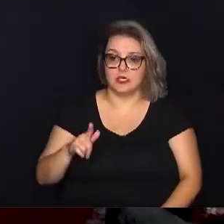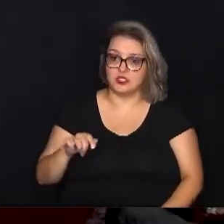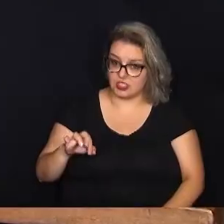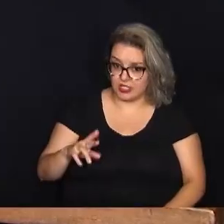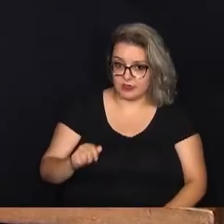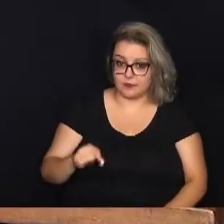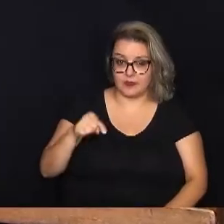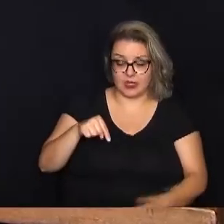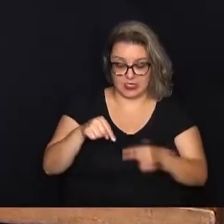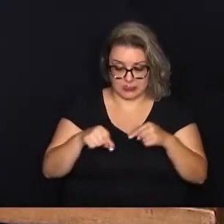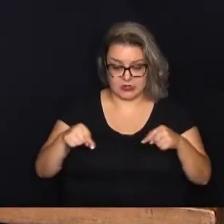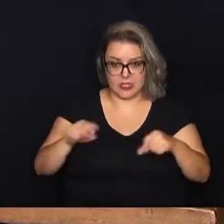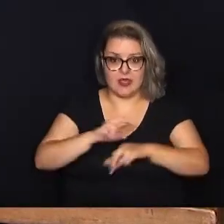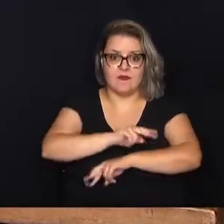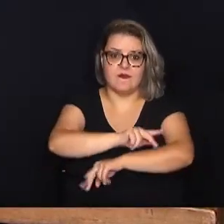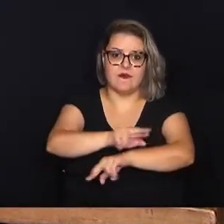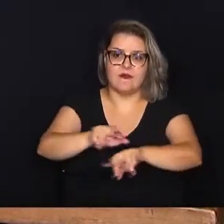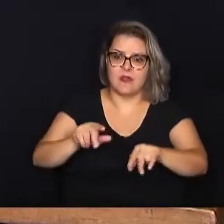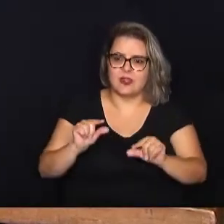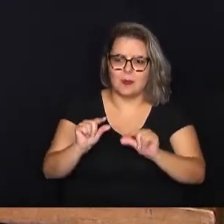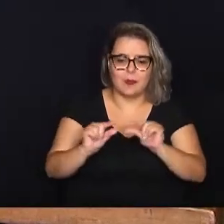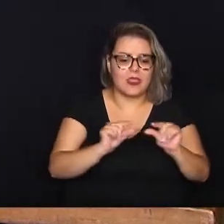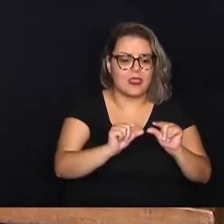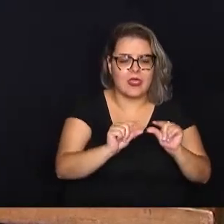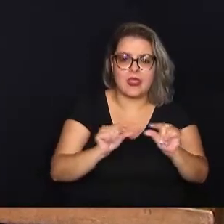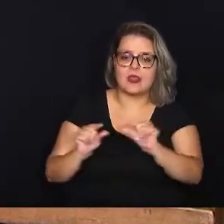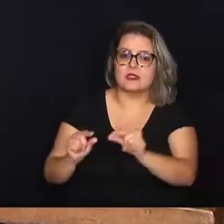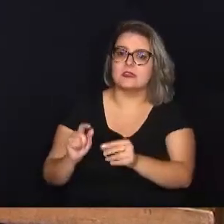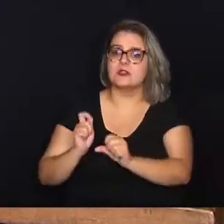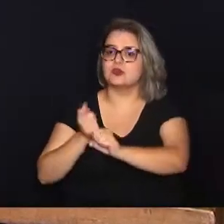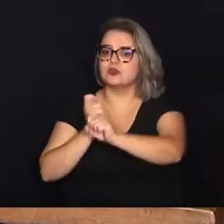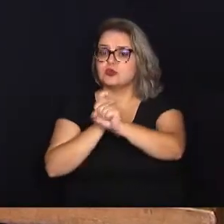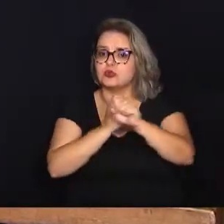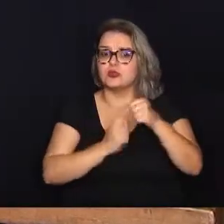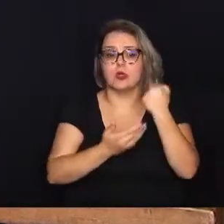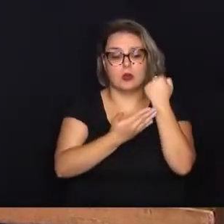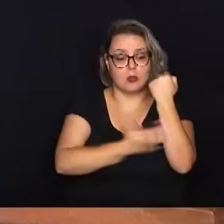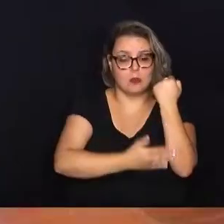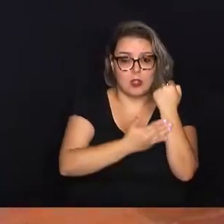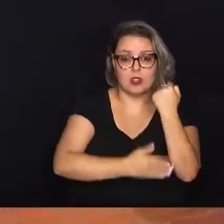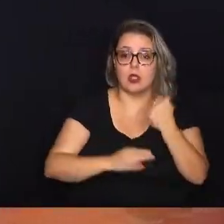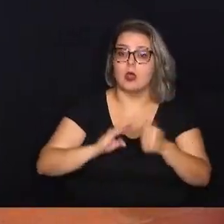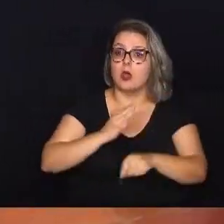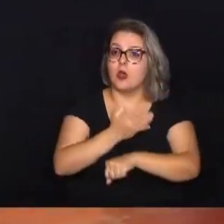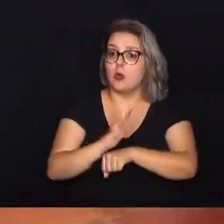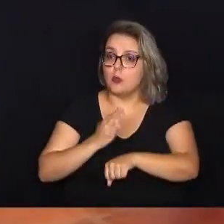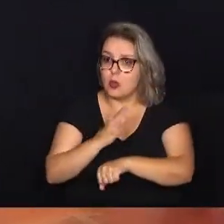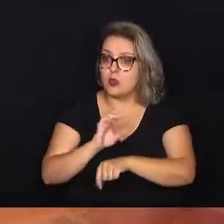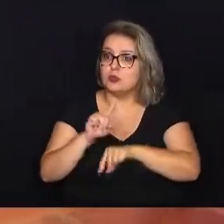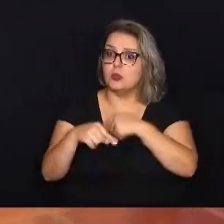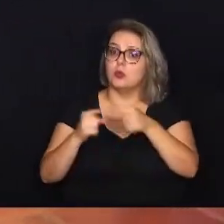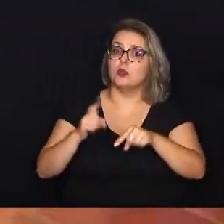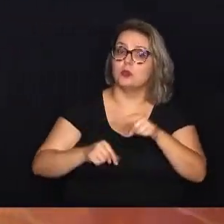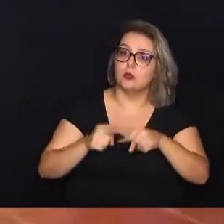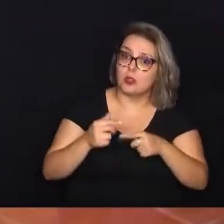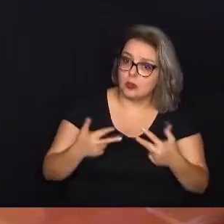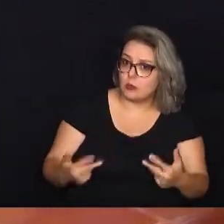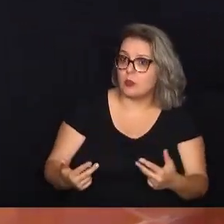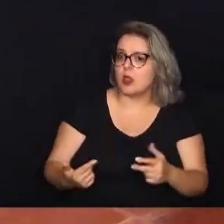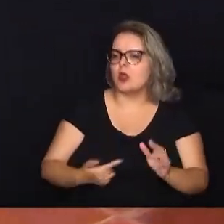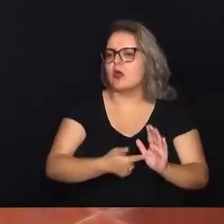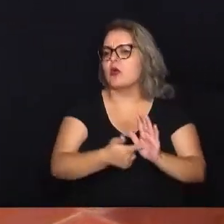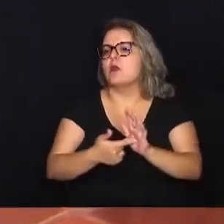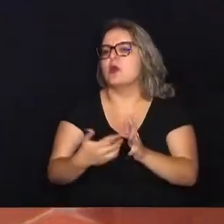Nigéria. Nesta sala, milhares de peças pequenas de esculturas em madeira, bronze e outros materiais